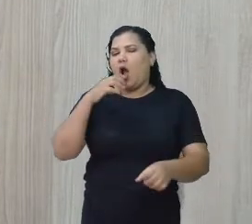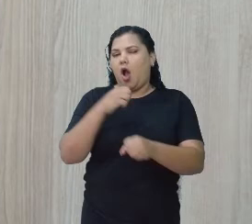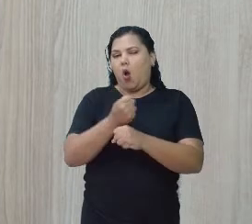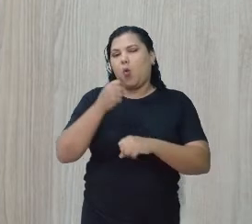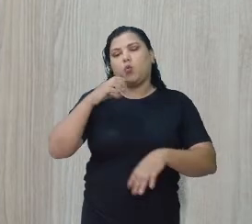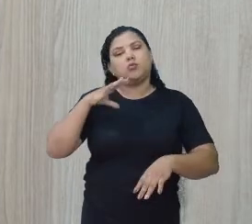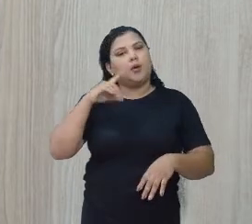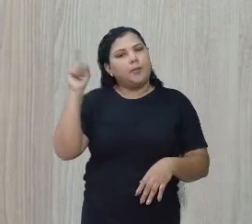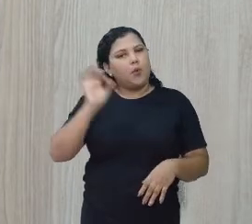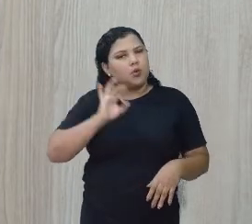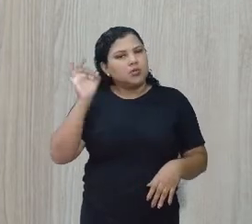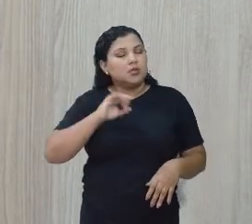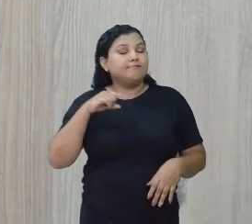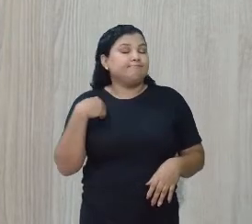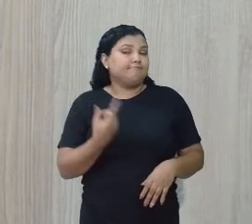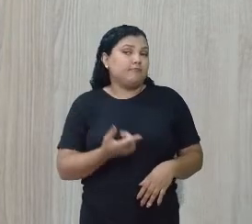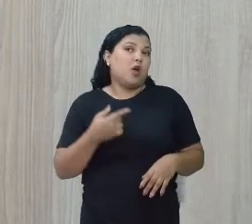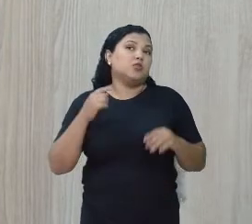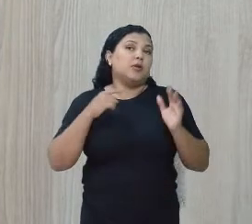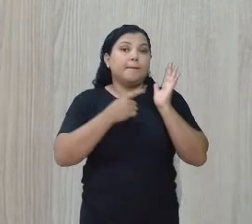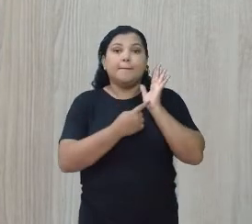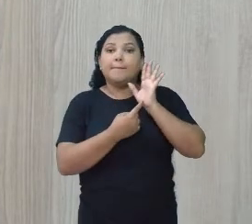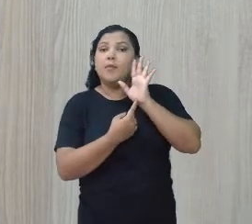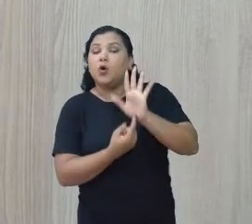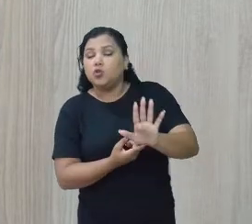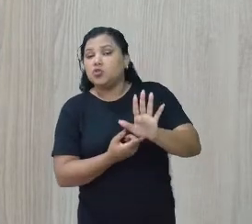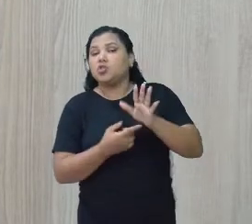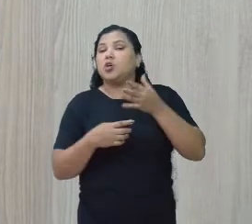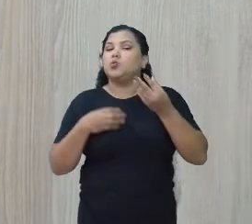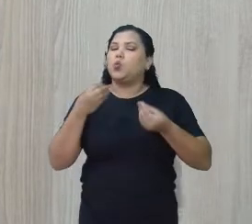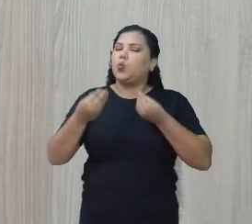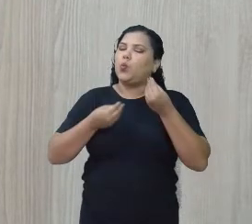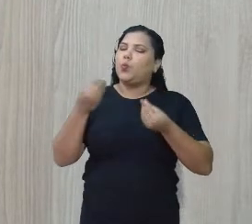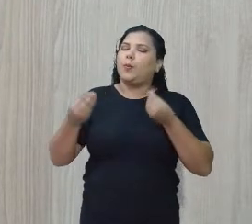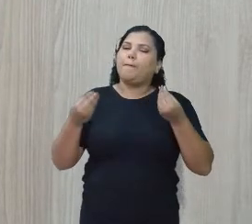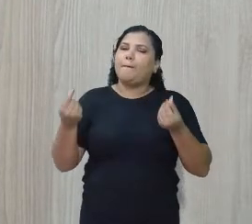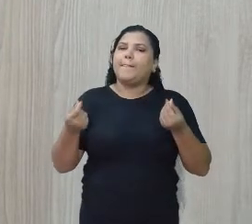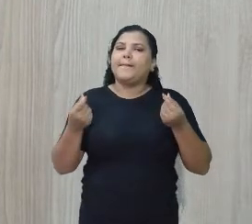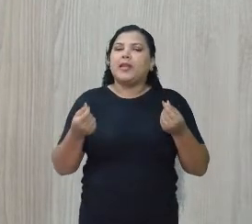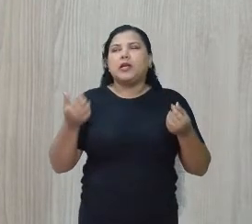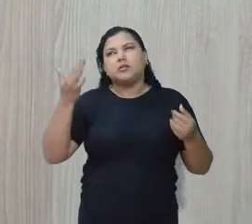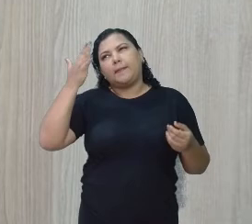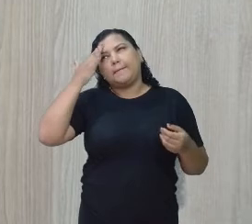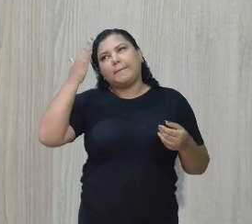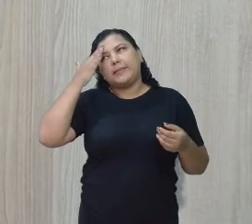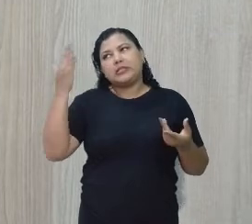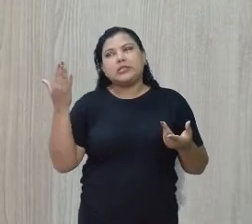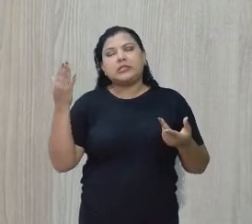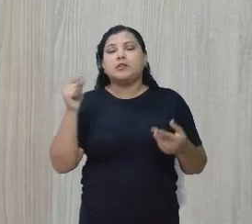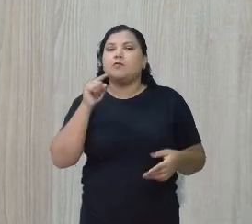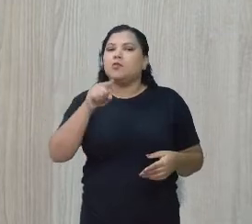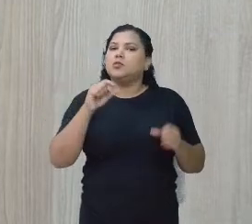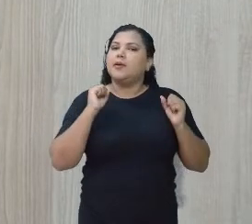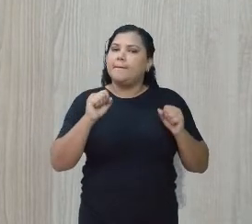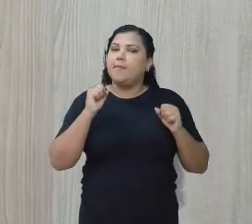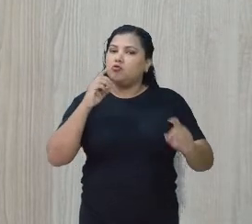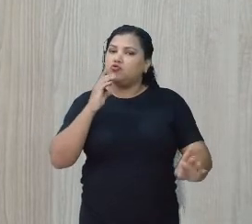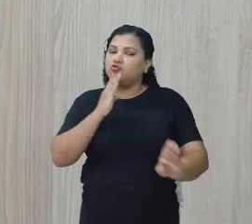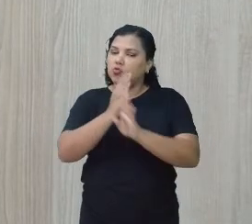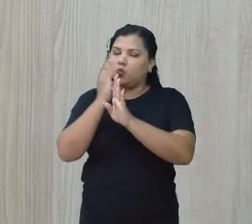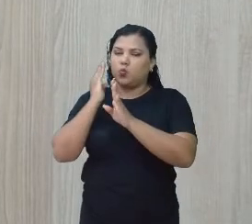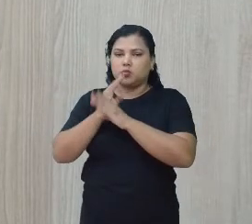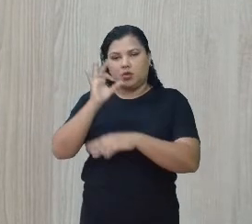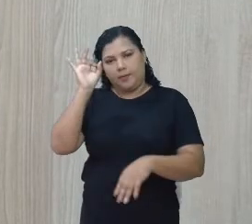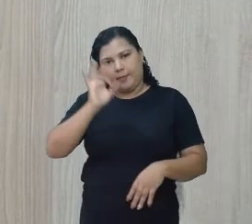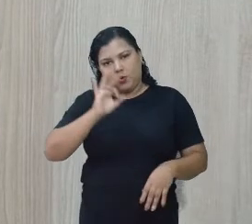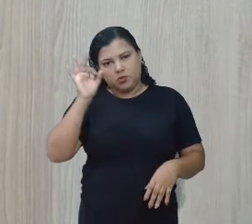si da porcentagem, né? A gente está mostrando de formas intuitivas de que você pode encontrar a